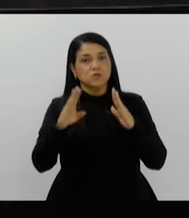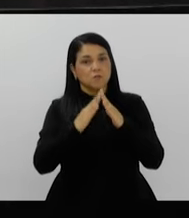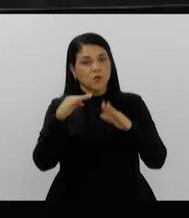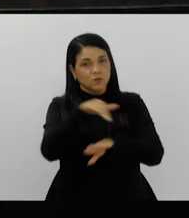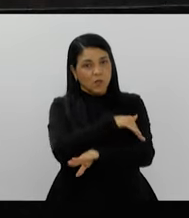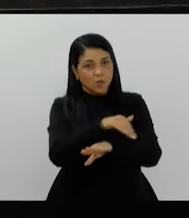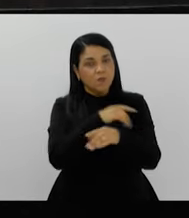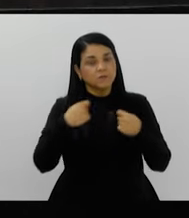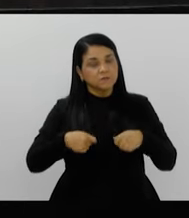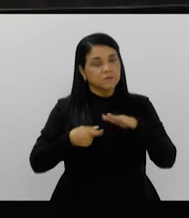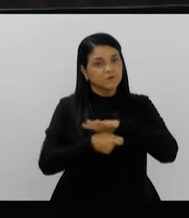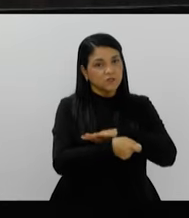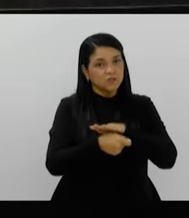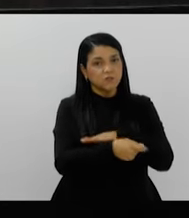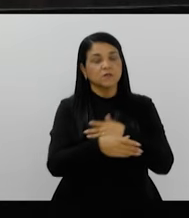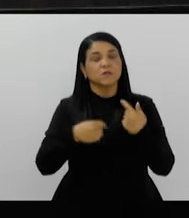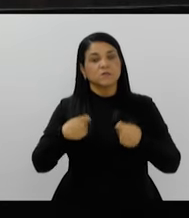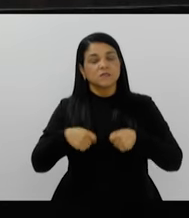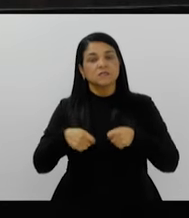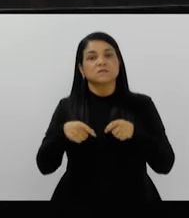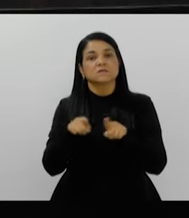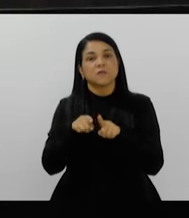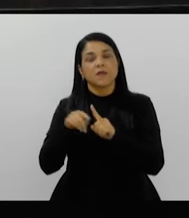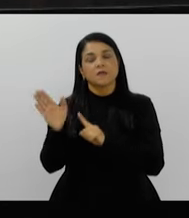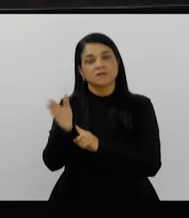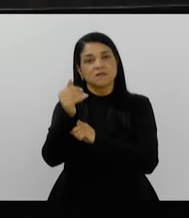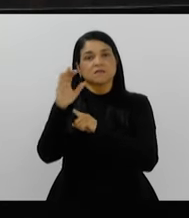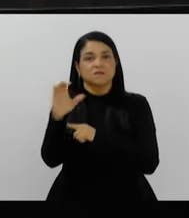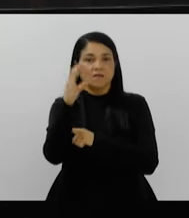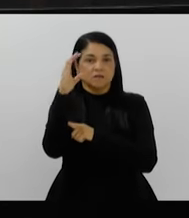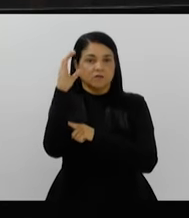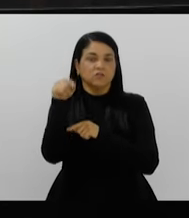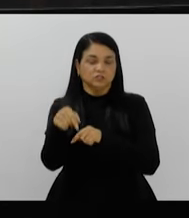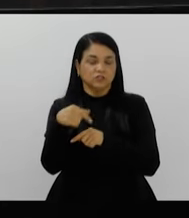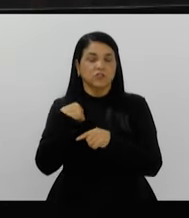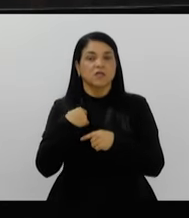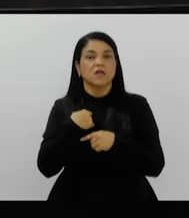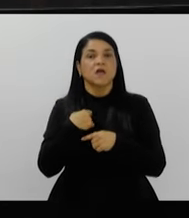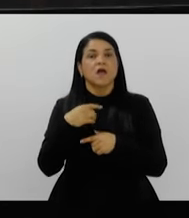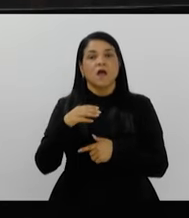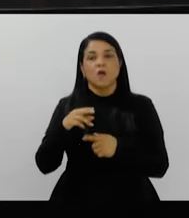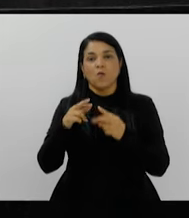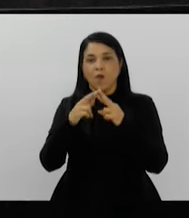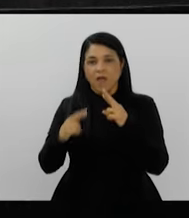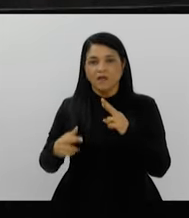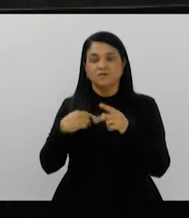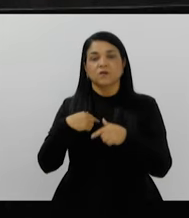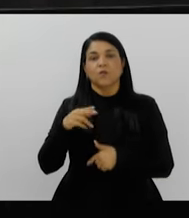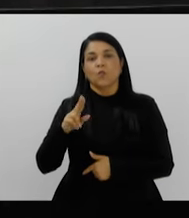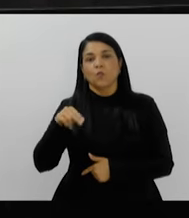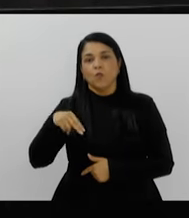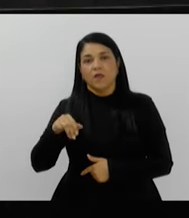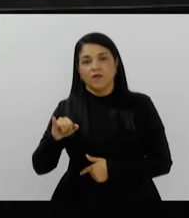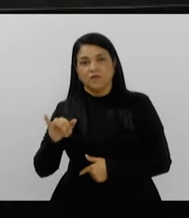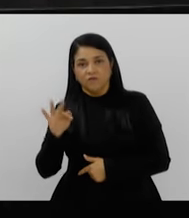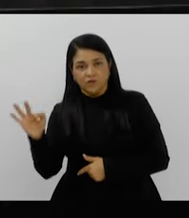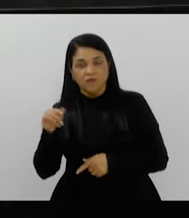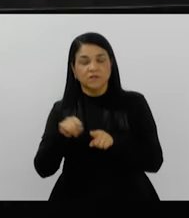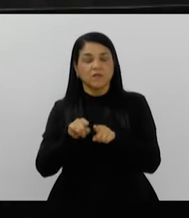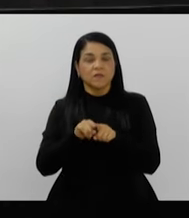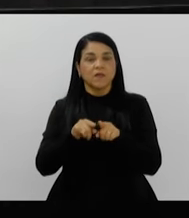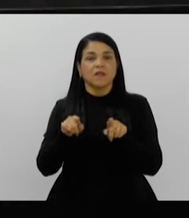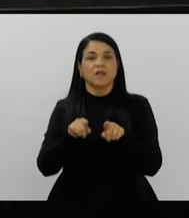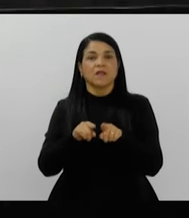Nós precisamos da nossa rede de ciência, tecnologia e inovação, que compreende a UERJ, a UENF, com o